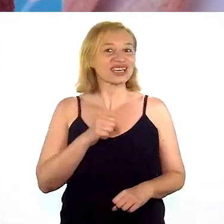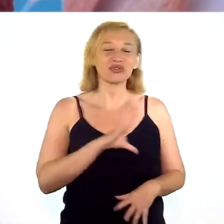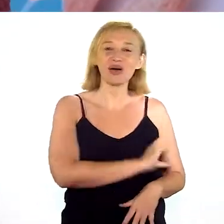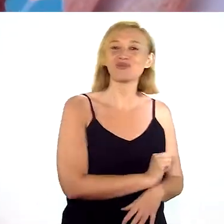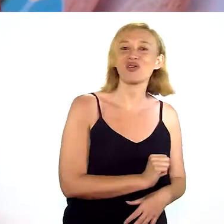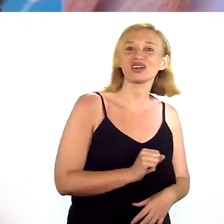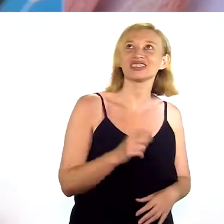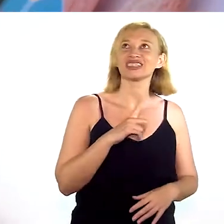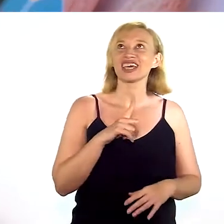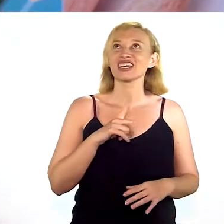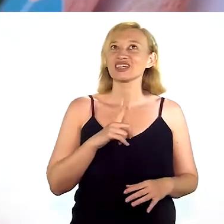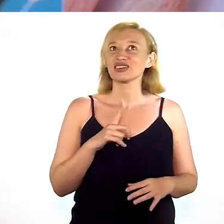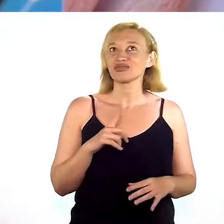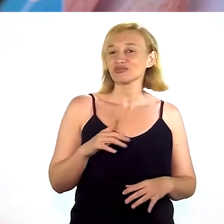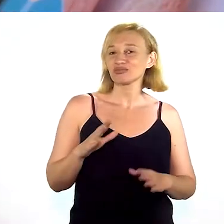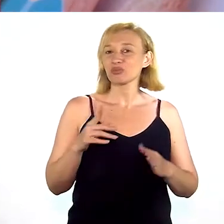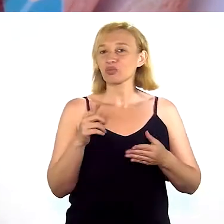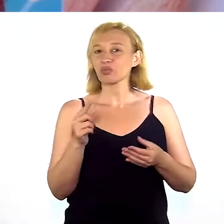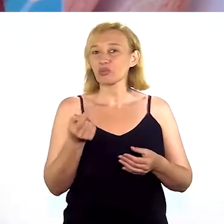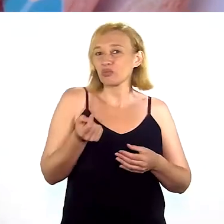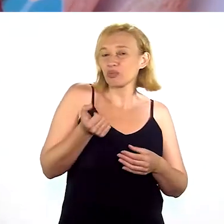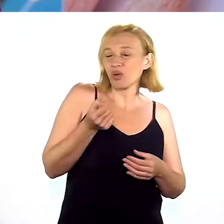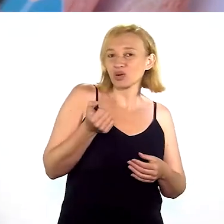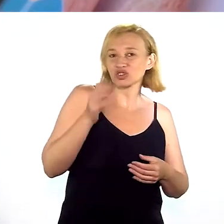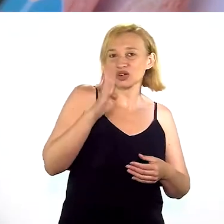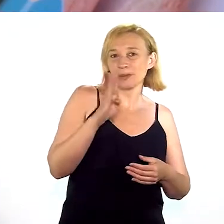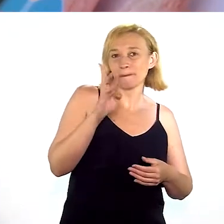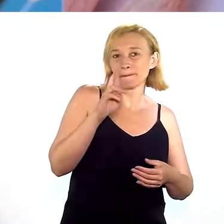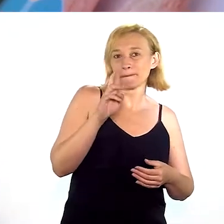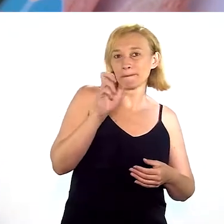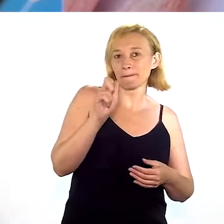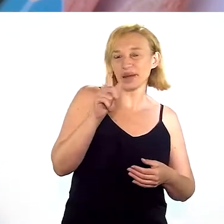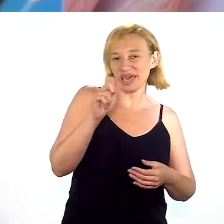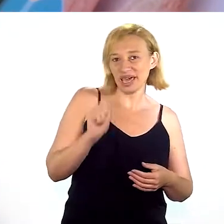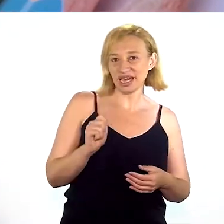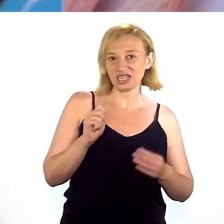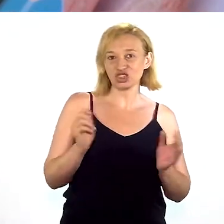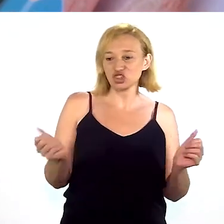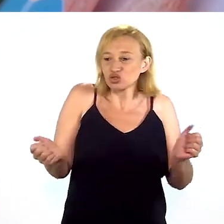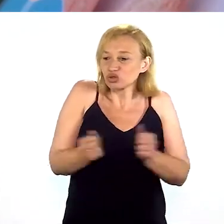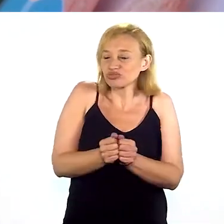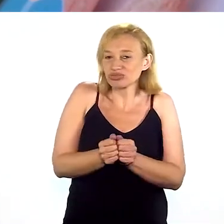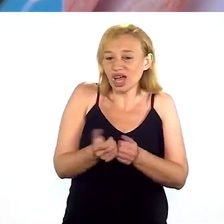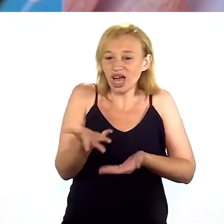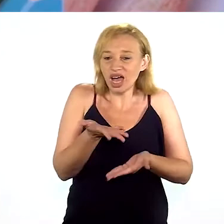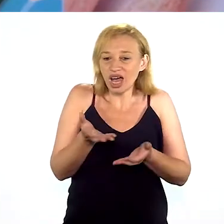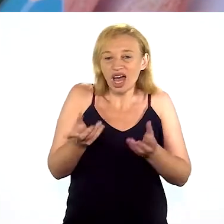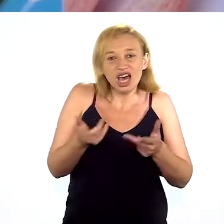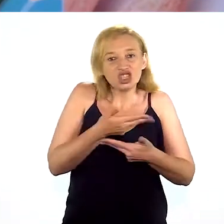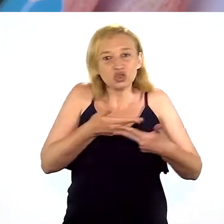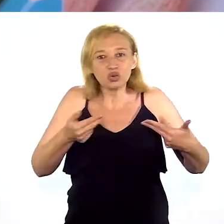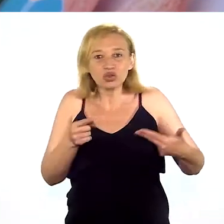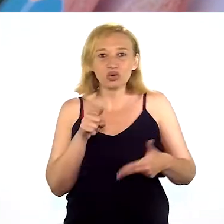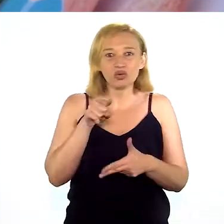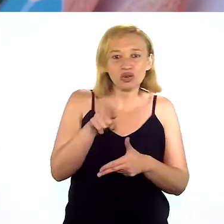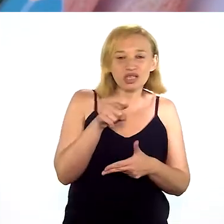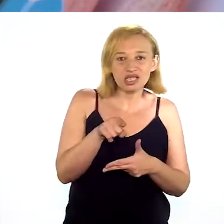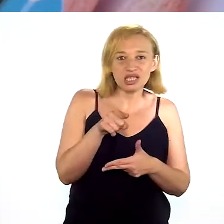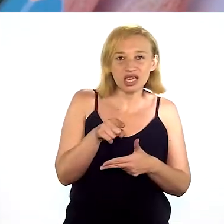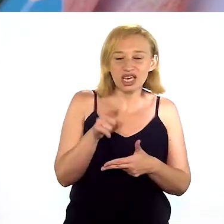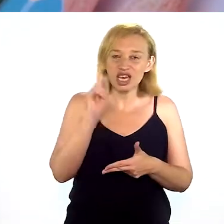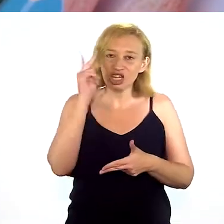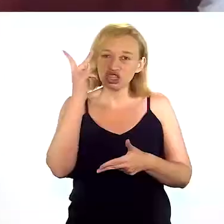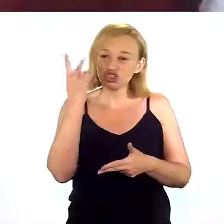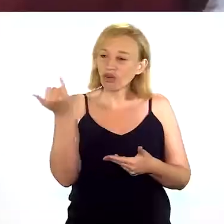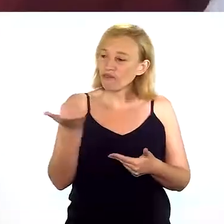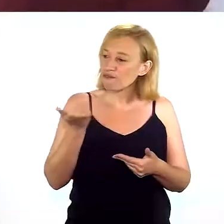de ouvir. Então, o amor tem o seu lado brega. E essa questão do juntar os caquinhos, porque